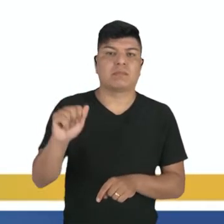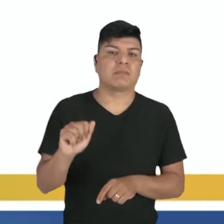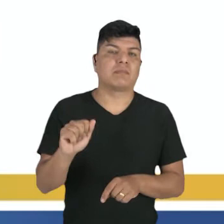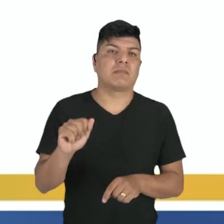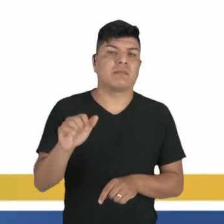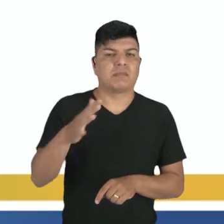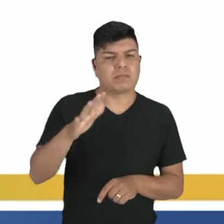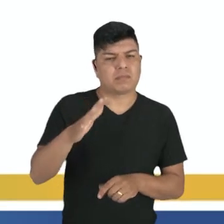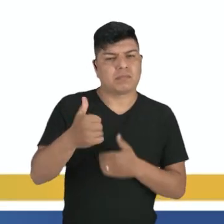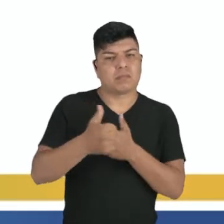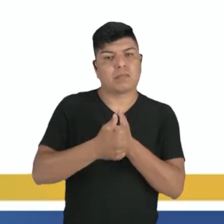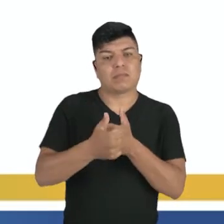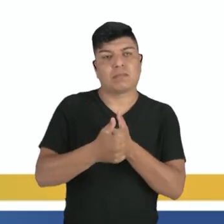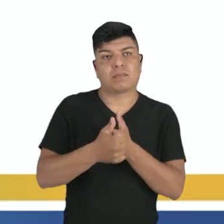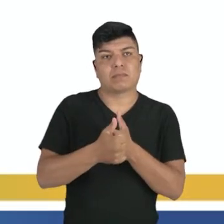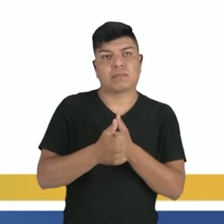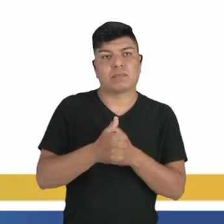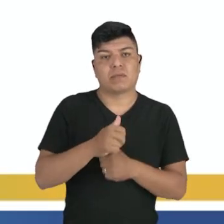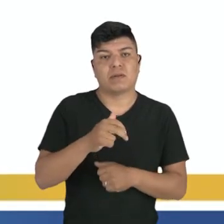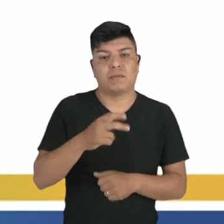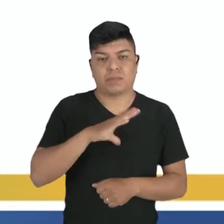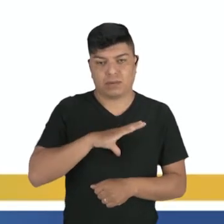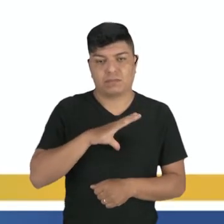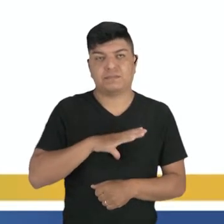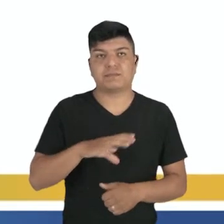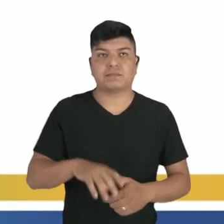ali levando aqui para o português, né?